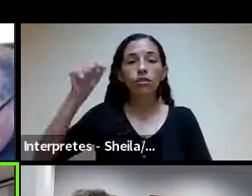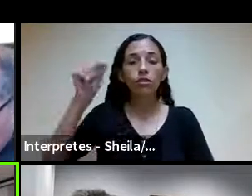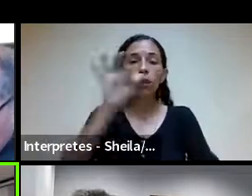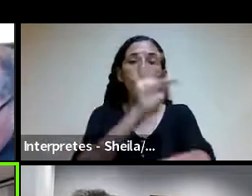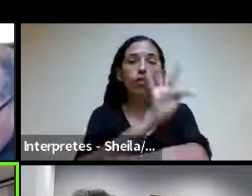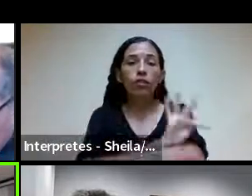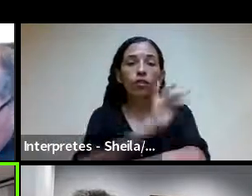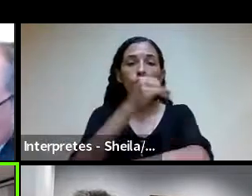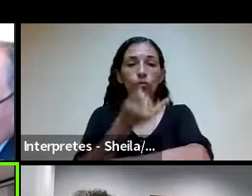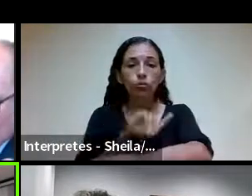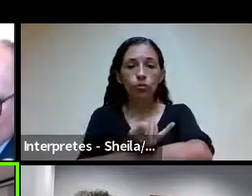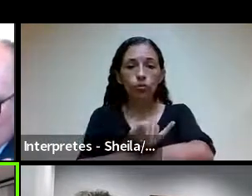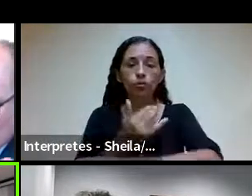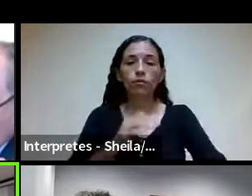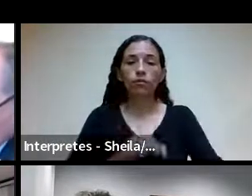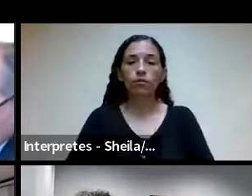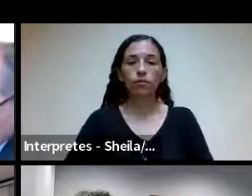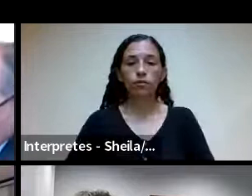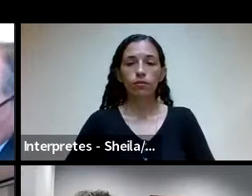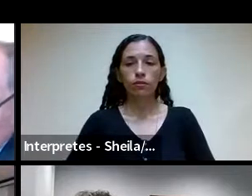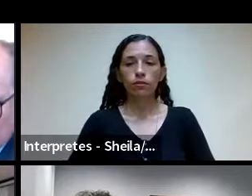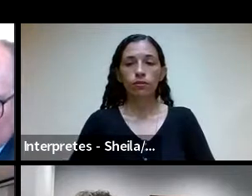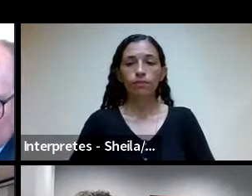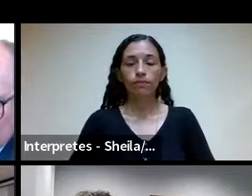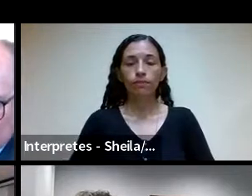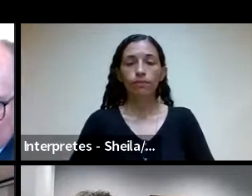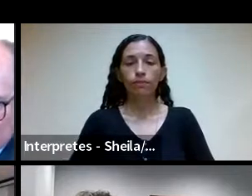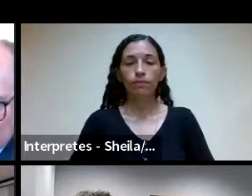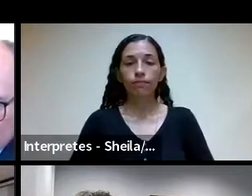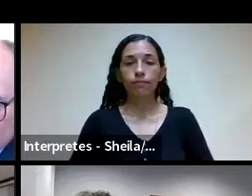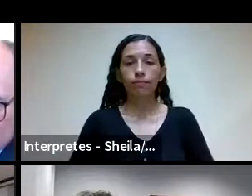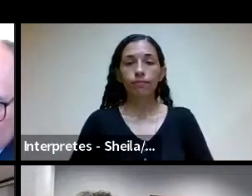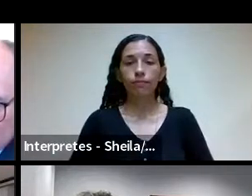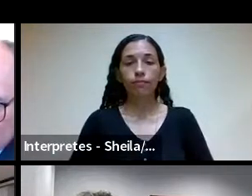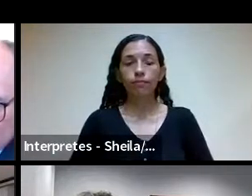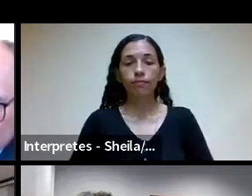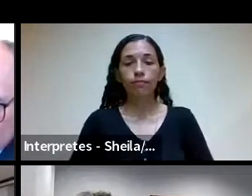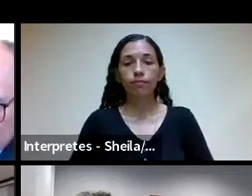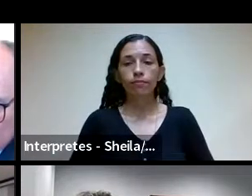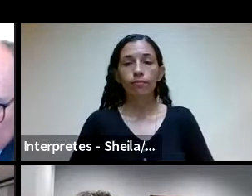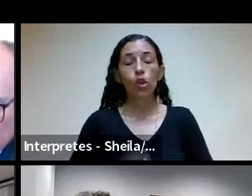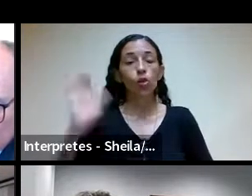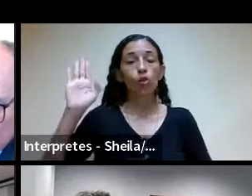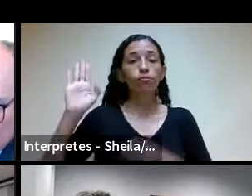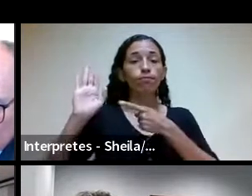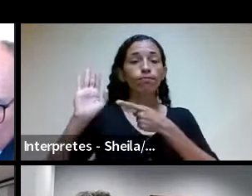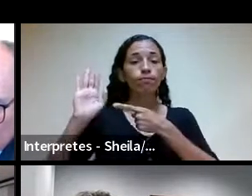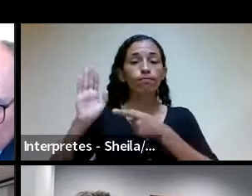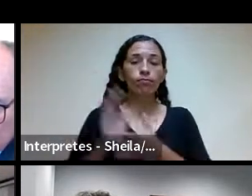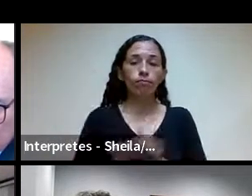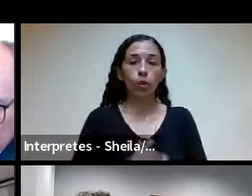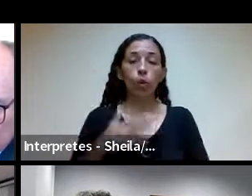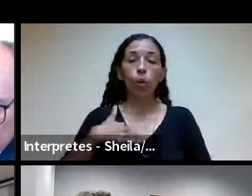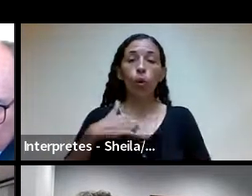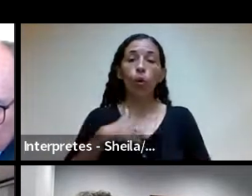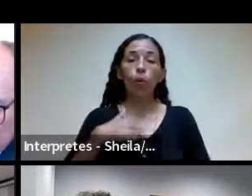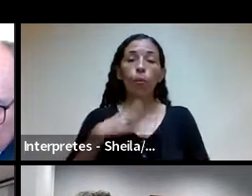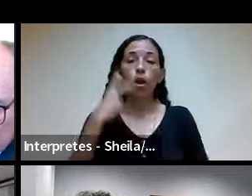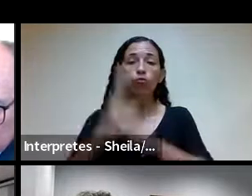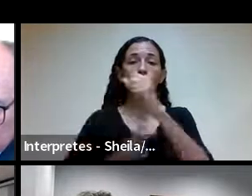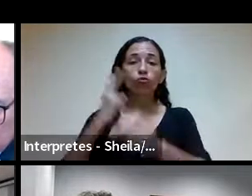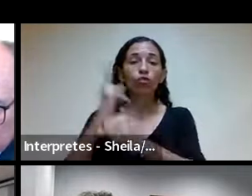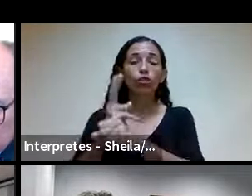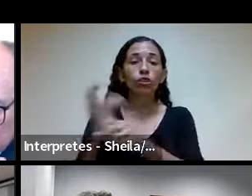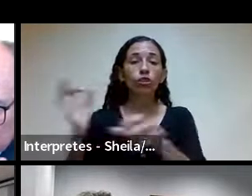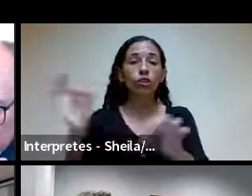Jales. Senhor presidente. 20 e 21, senhor, sim. Só pela ordem, senhor presidente, é que meu biênio termina no dia 19 de